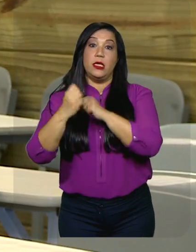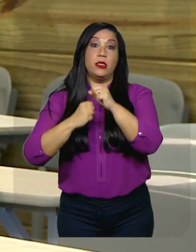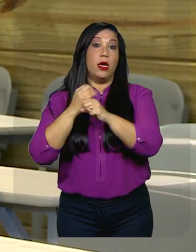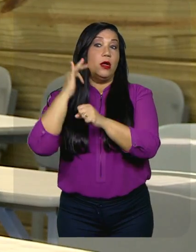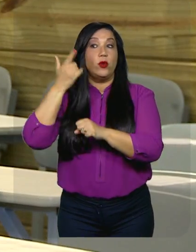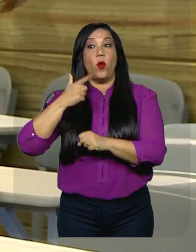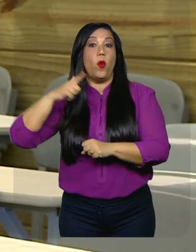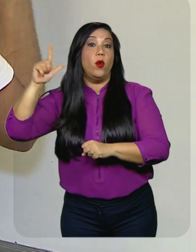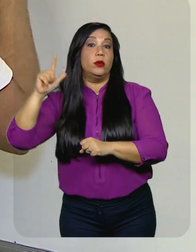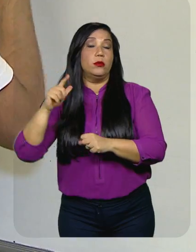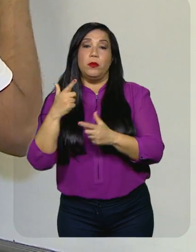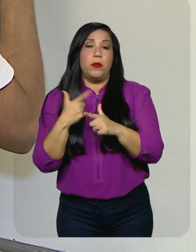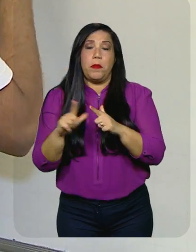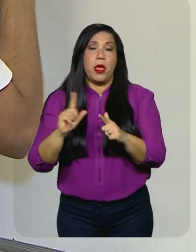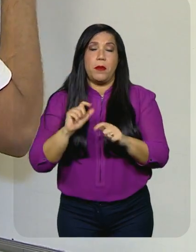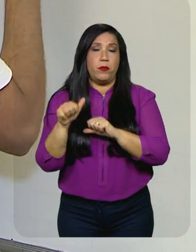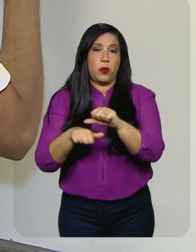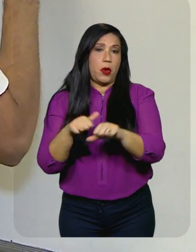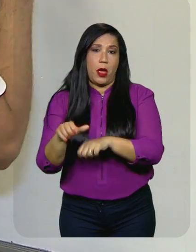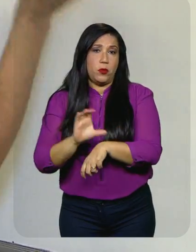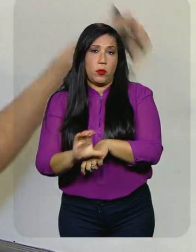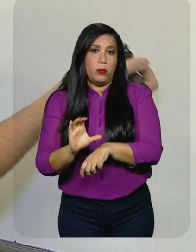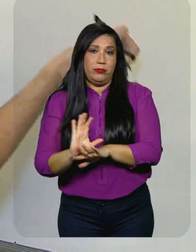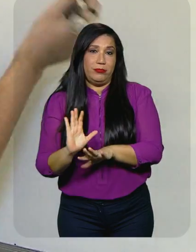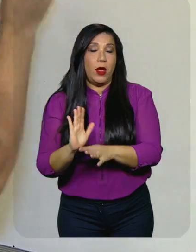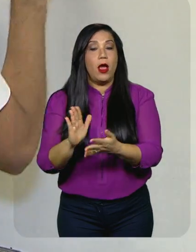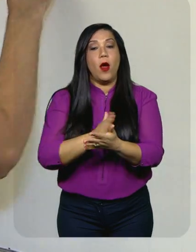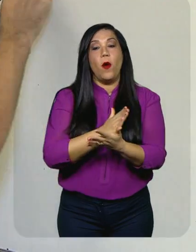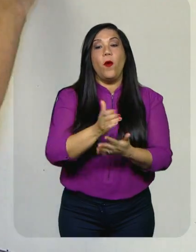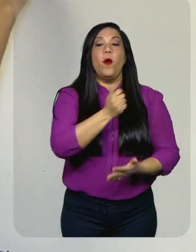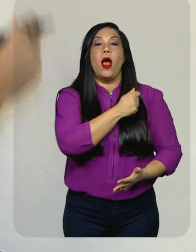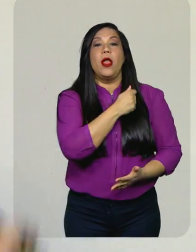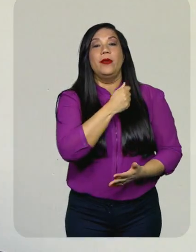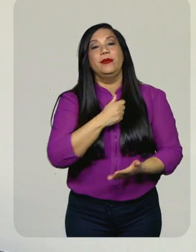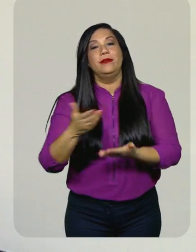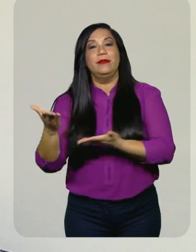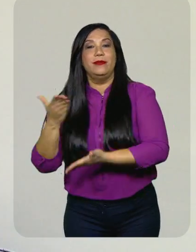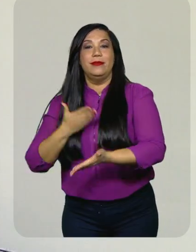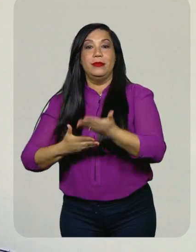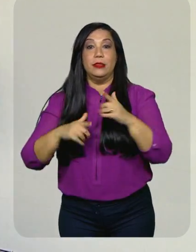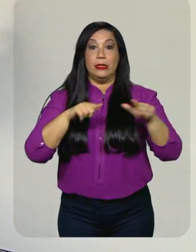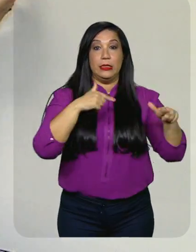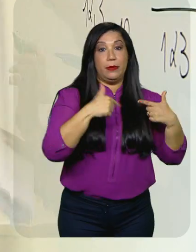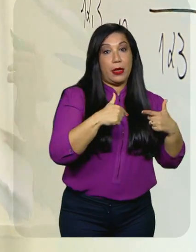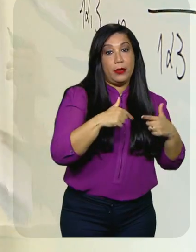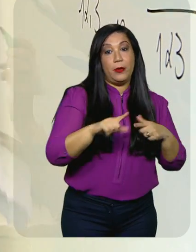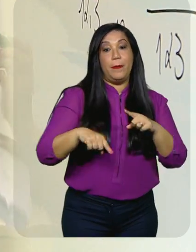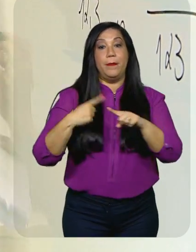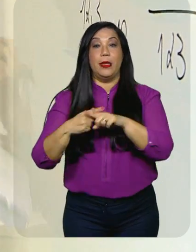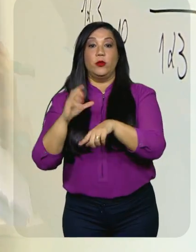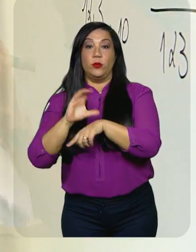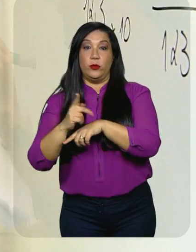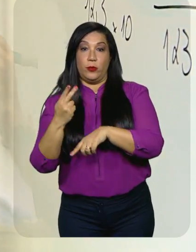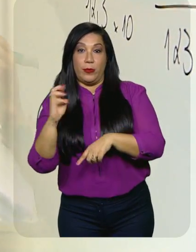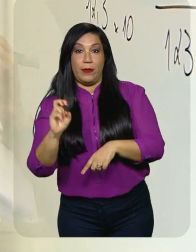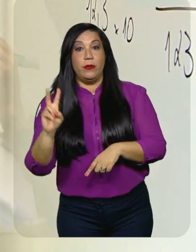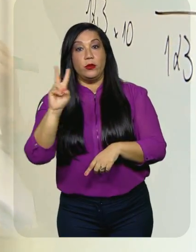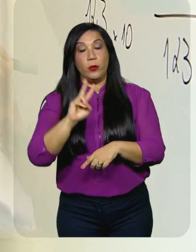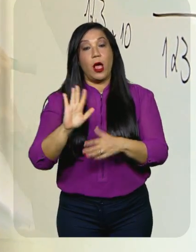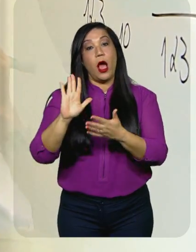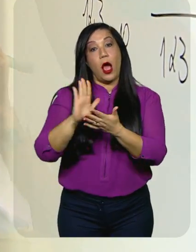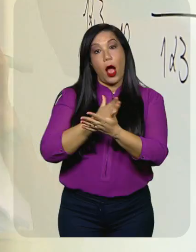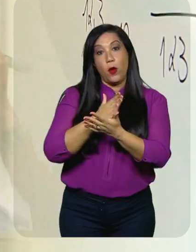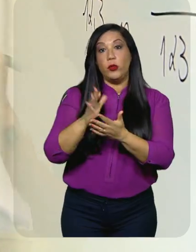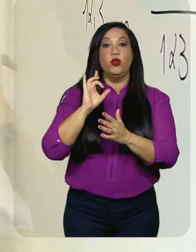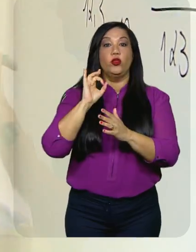tá tudo bem você trocar. Alguns alunos dividem o tempo entre trabalho e curso pré-vestibular, enquanto outros conseguem se